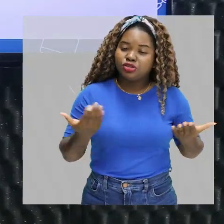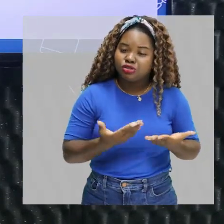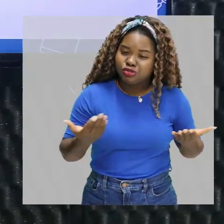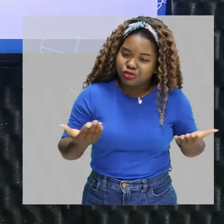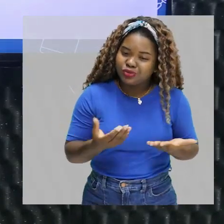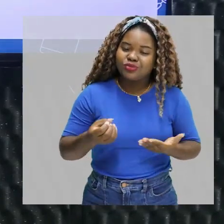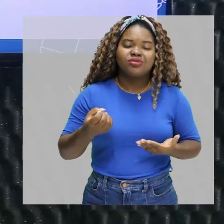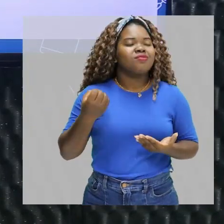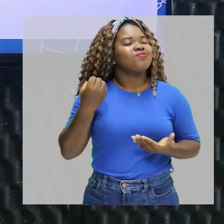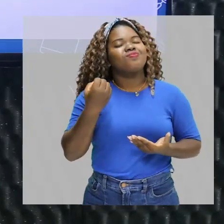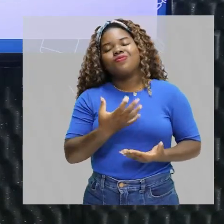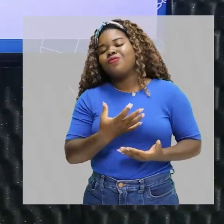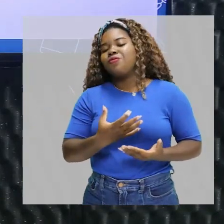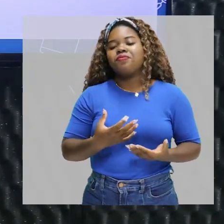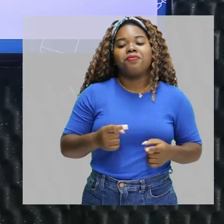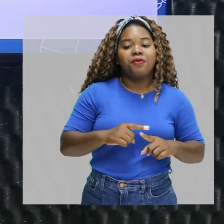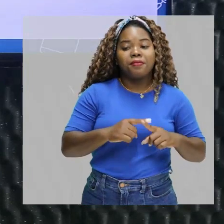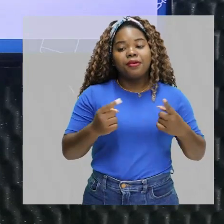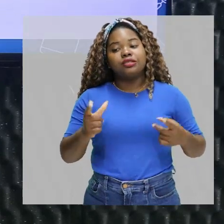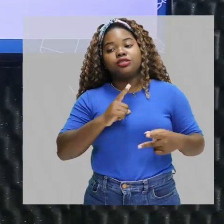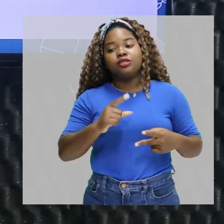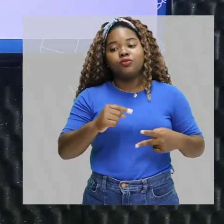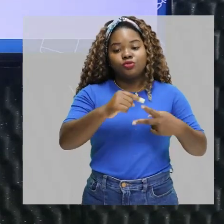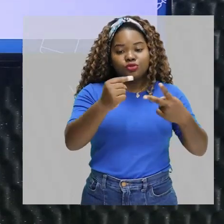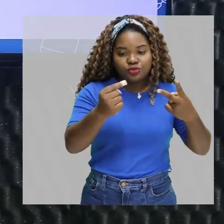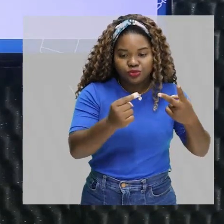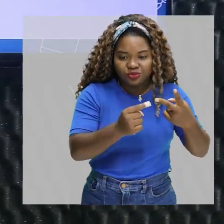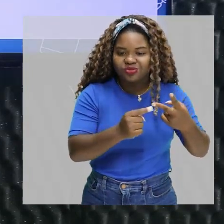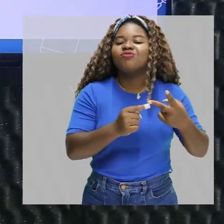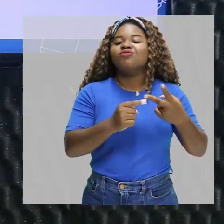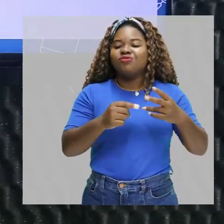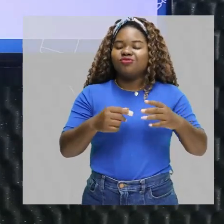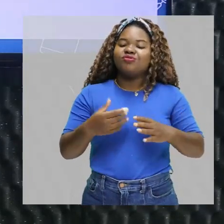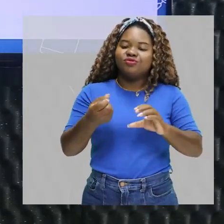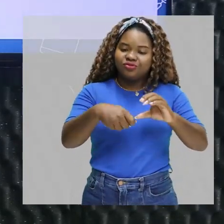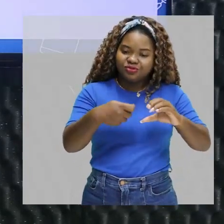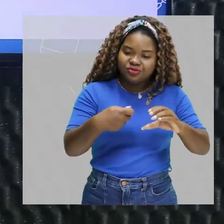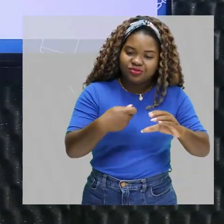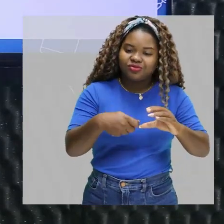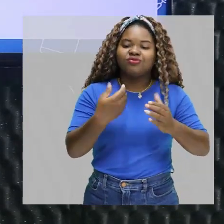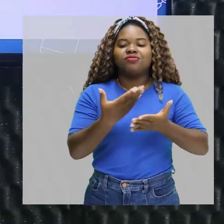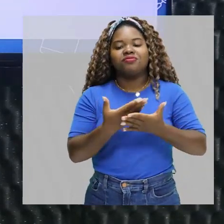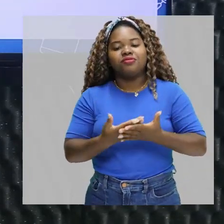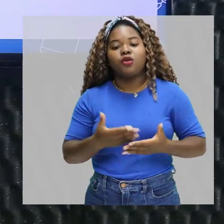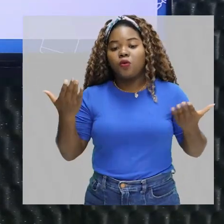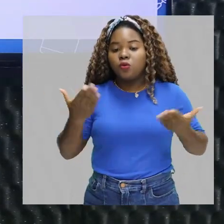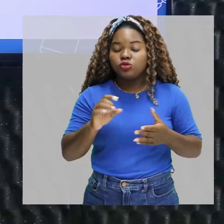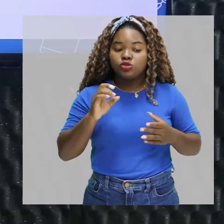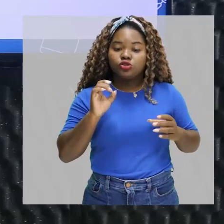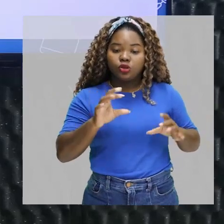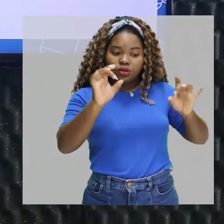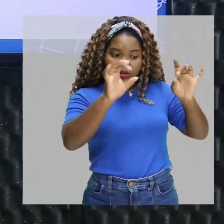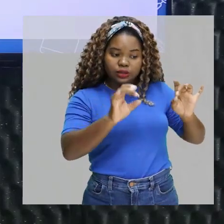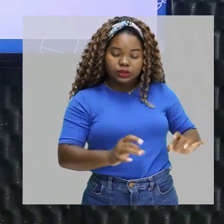este assunto ele vai ser dividido em duas partes Tá certo hoje nós vamos falar especificamente sobre as regiões